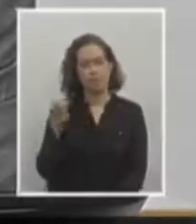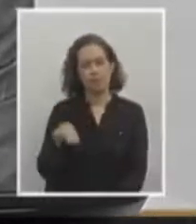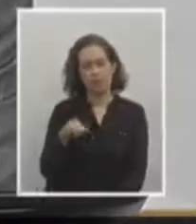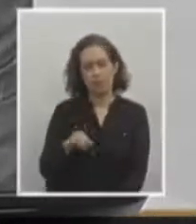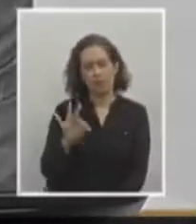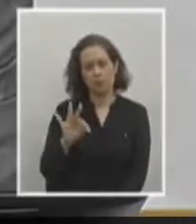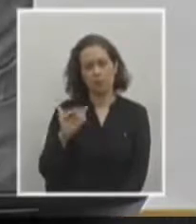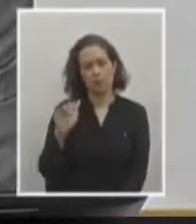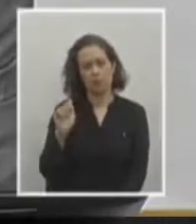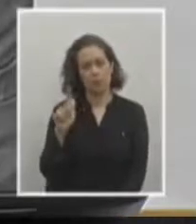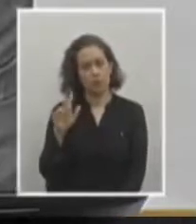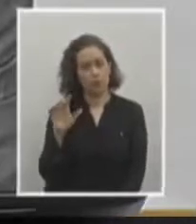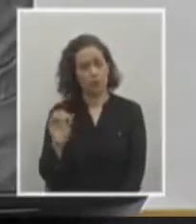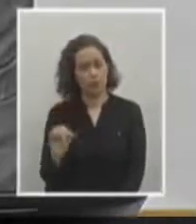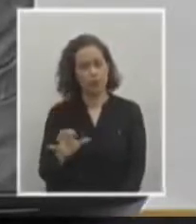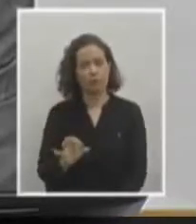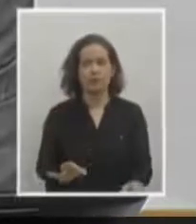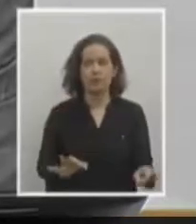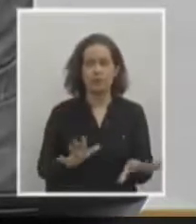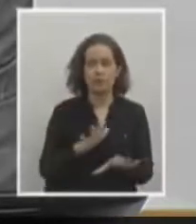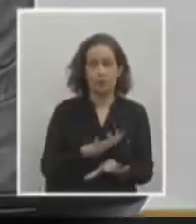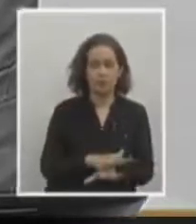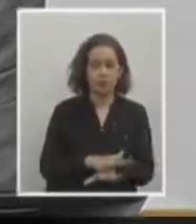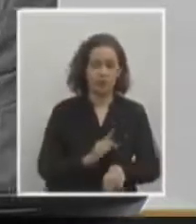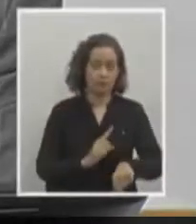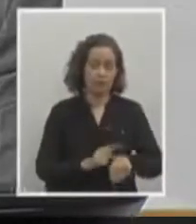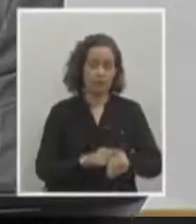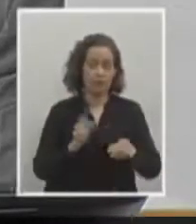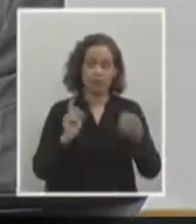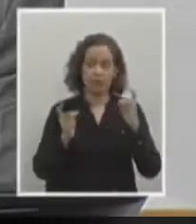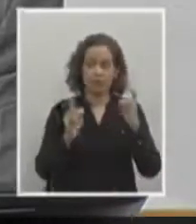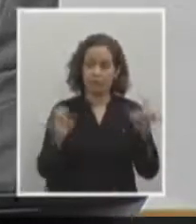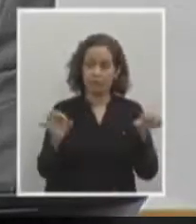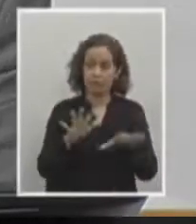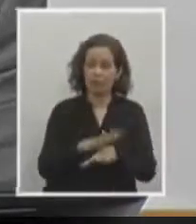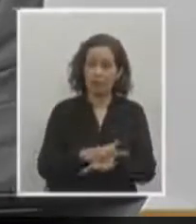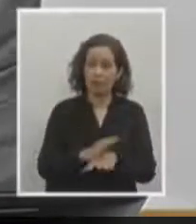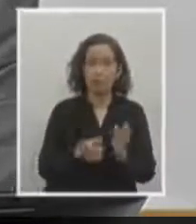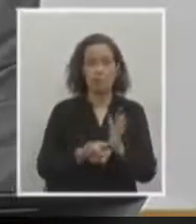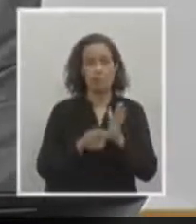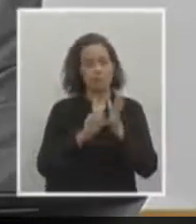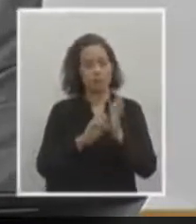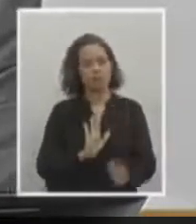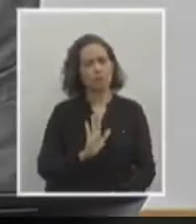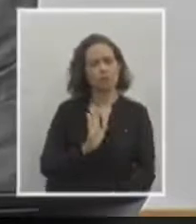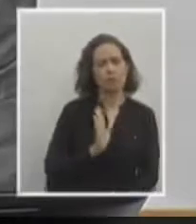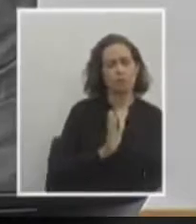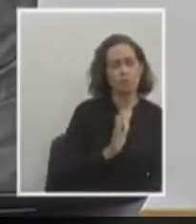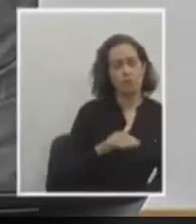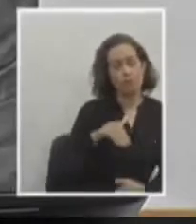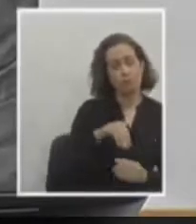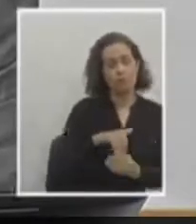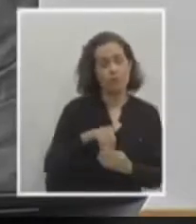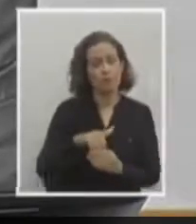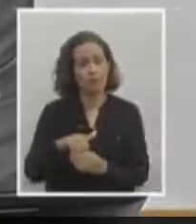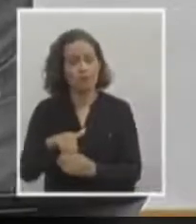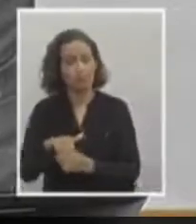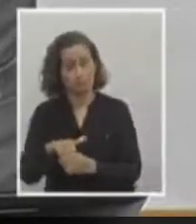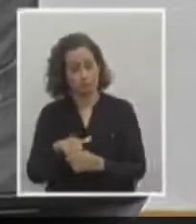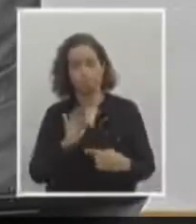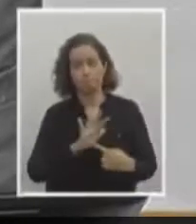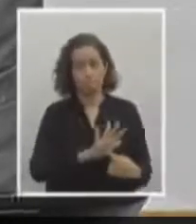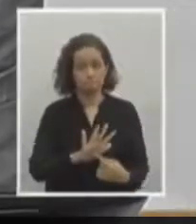sua fala vai terminar esse nosso momento, tá ok? Antes disso, só colocar aqui em votação, e eu vou passar aqui